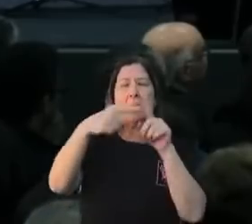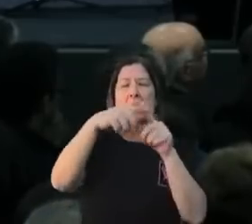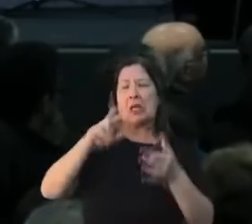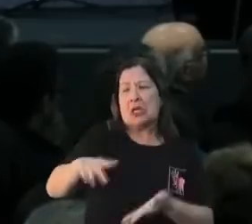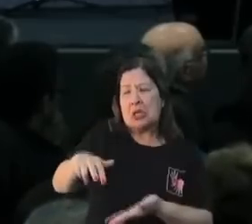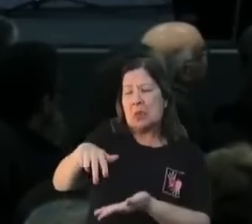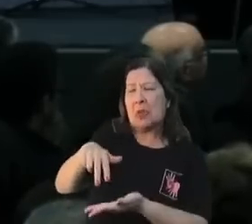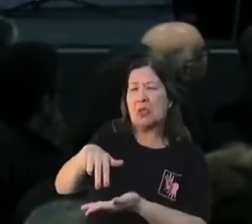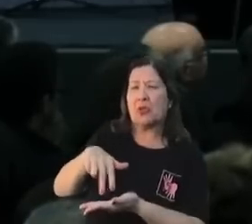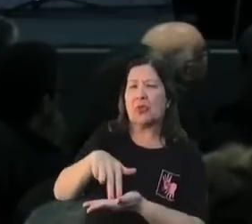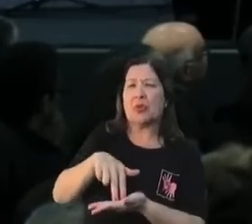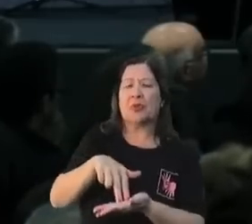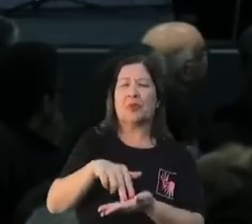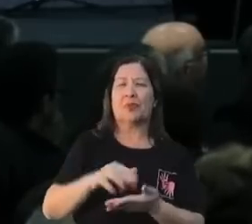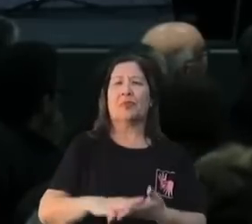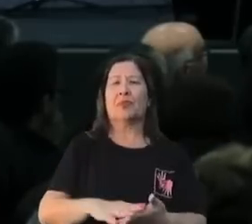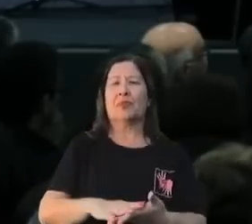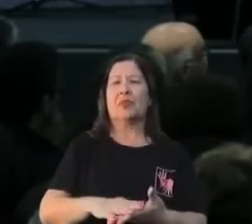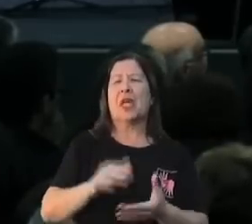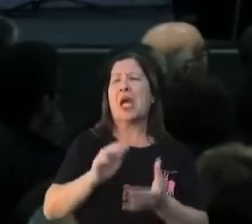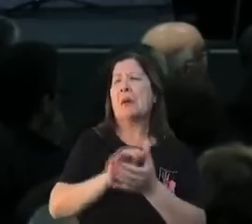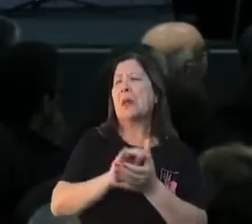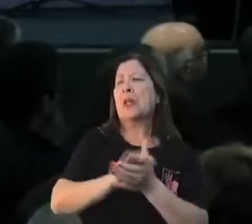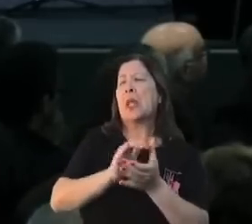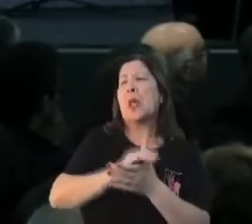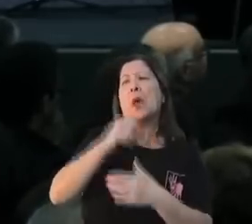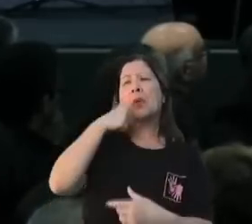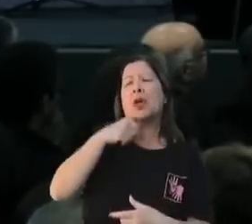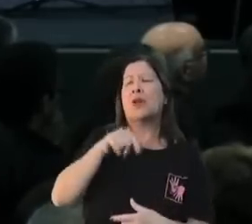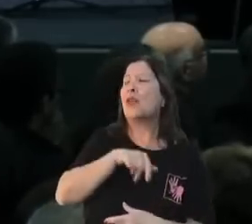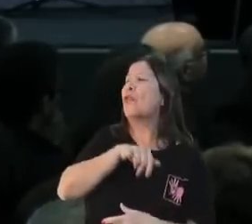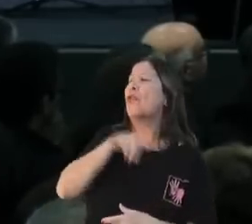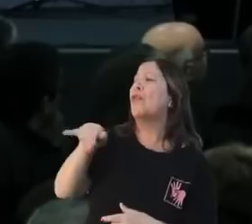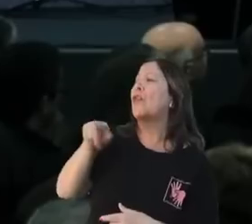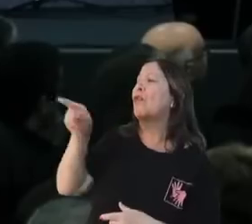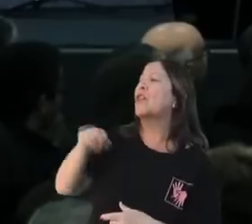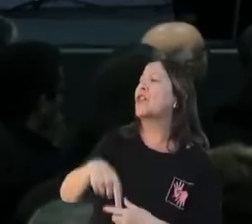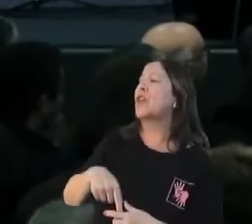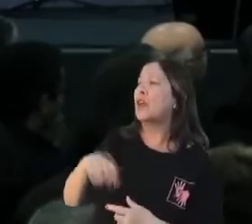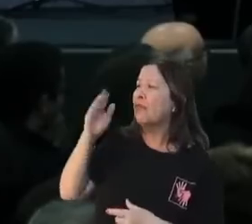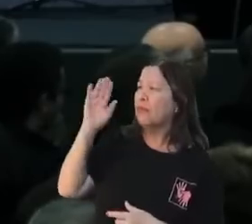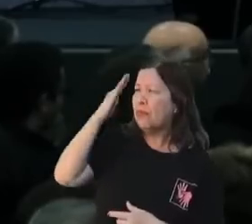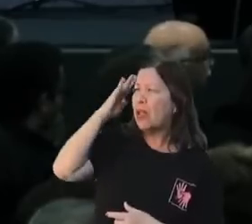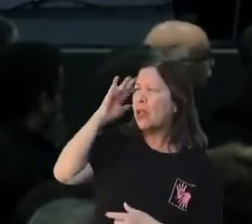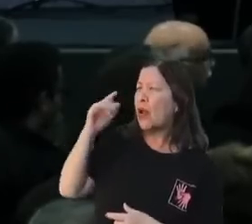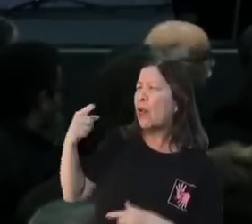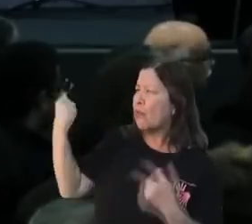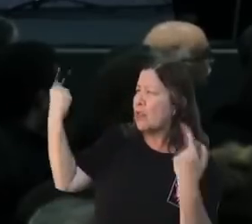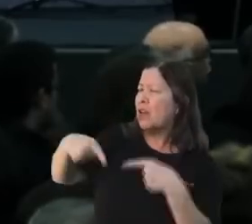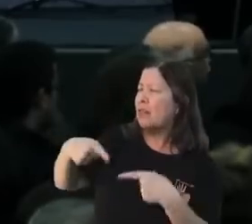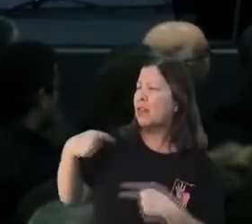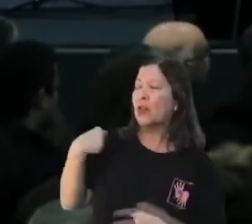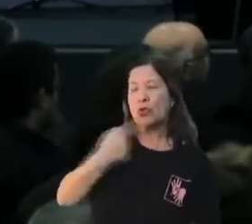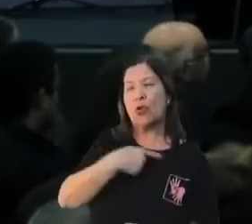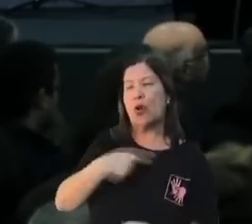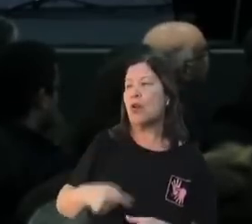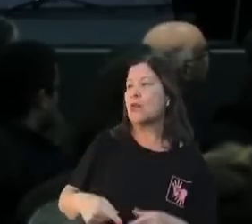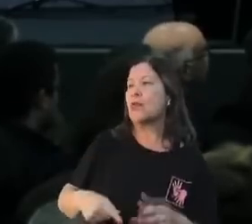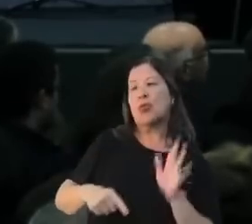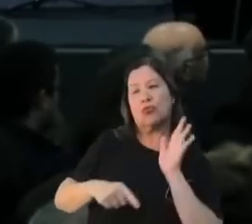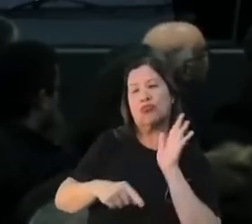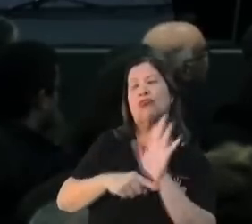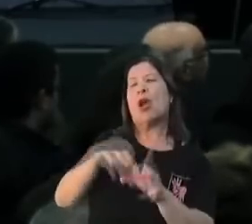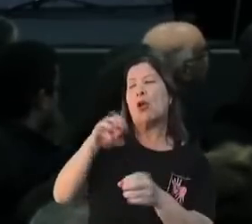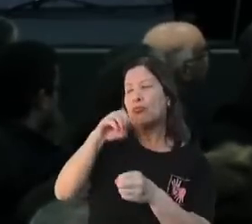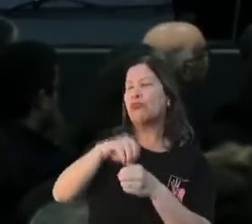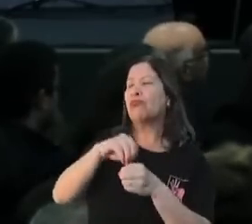e a Lourdes disse: ô Tota, você escutou o pastor fazer o desafio, nós temos que fazer uma oferta sacrificial. O